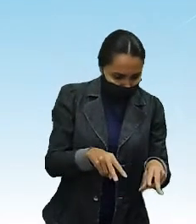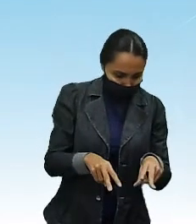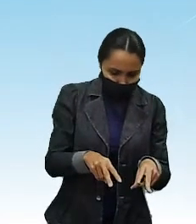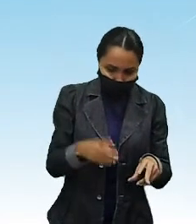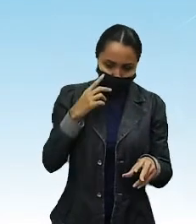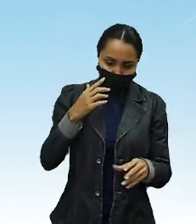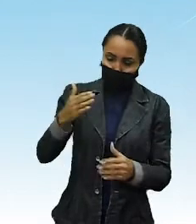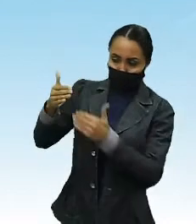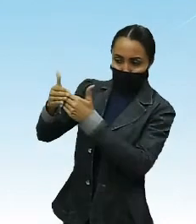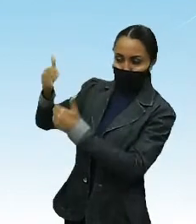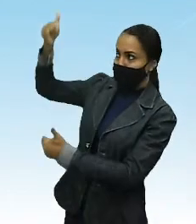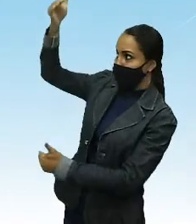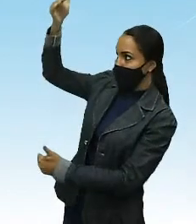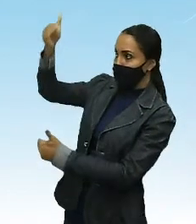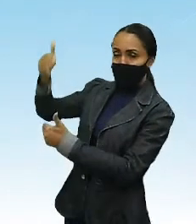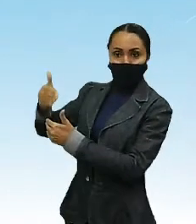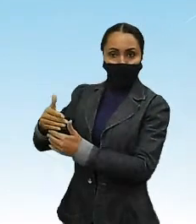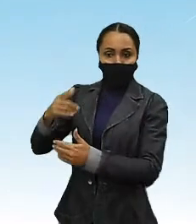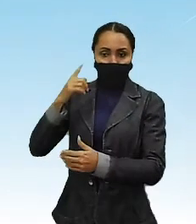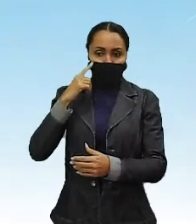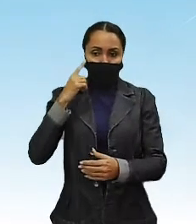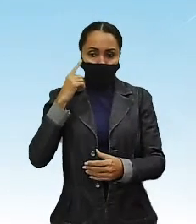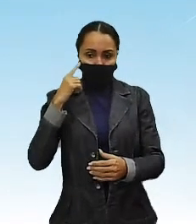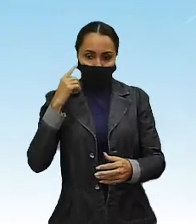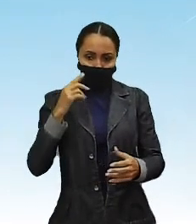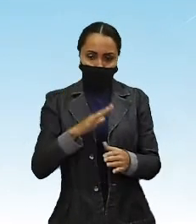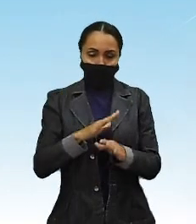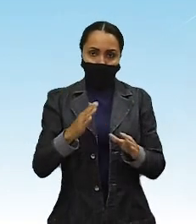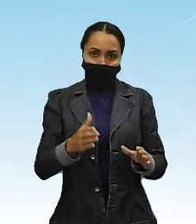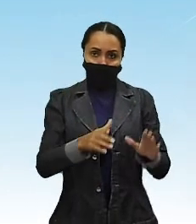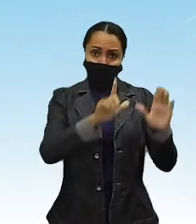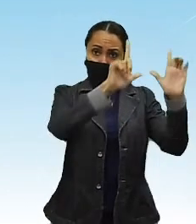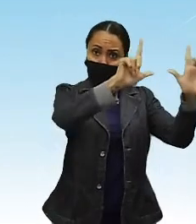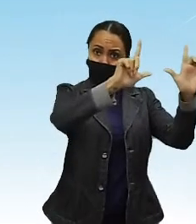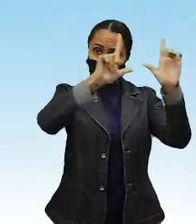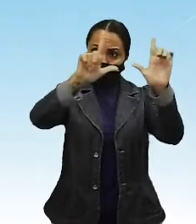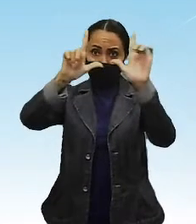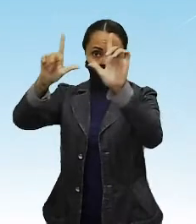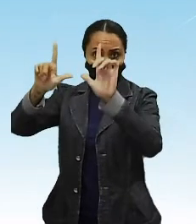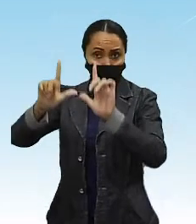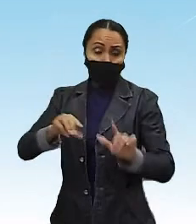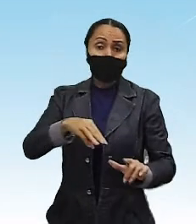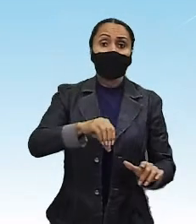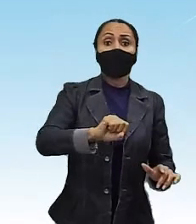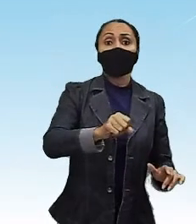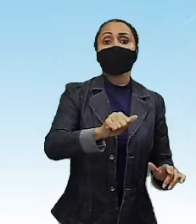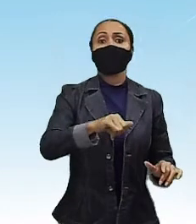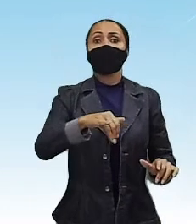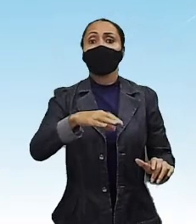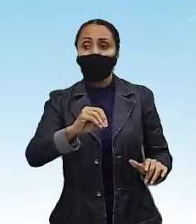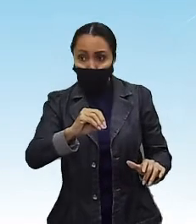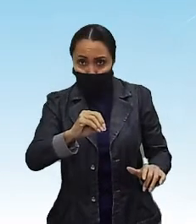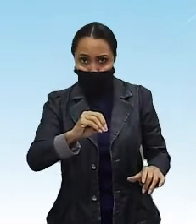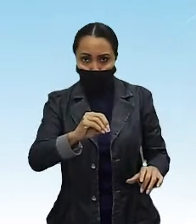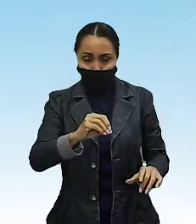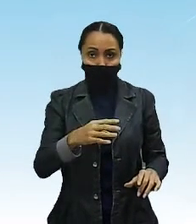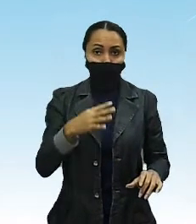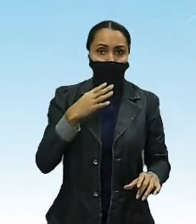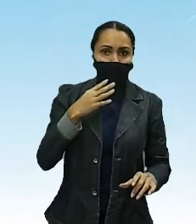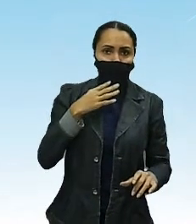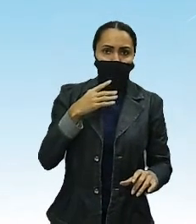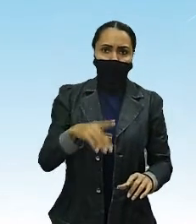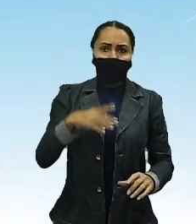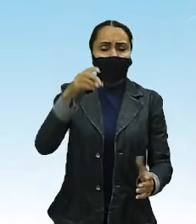paredes. Você vai ver as cerâmicas que são postas, que a gente chama de mosaico, beleza? Mosaico, está lá no